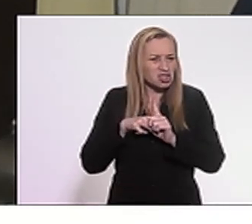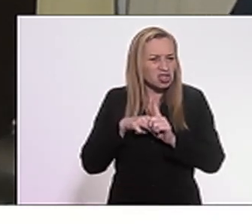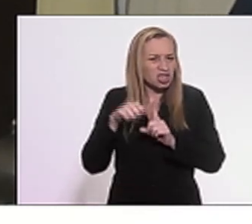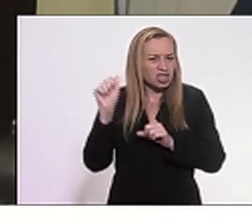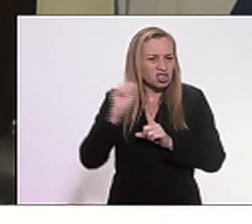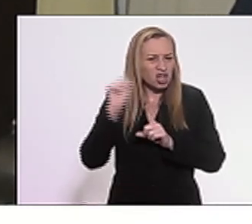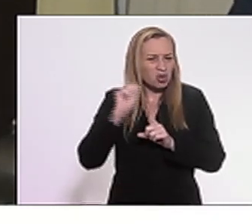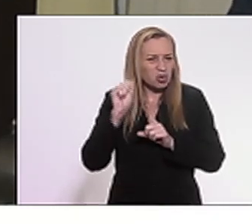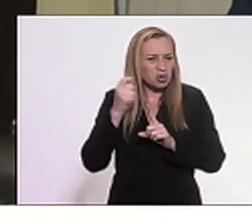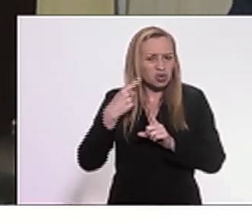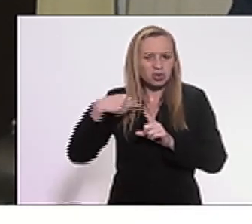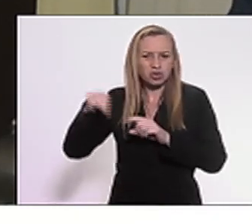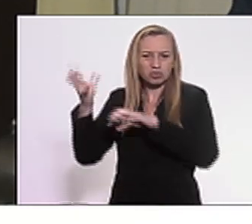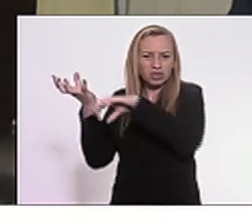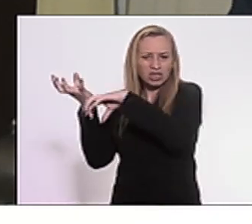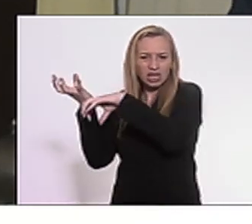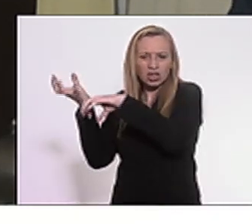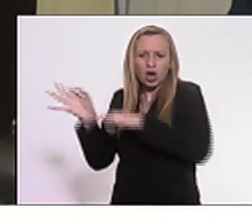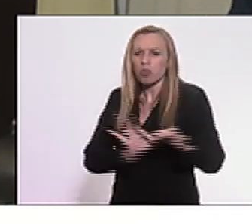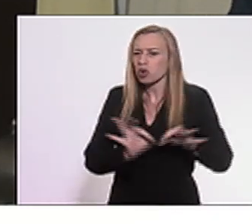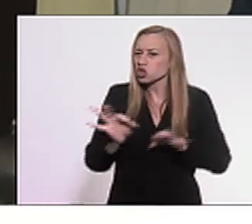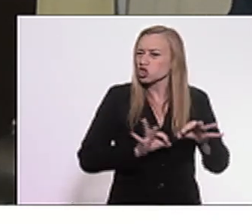Senado o projeto de lei